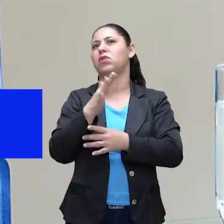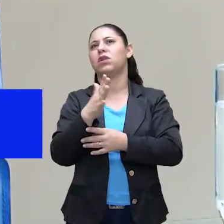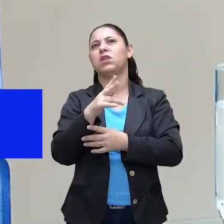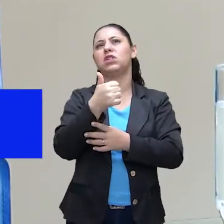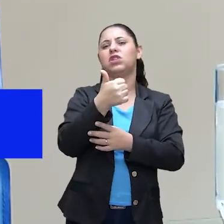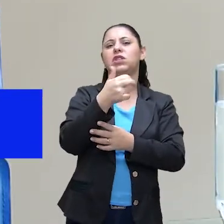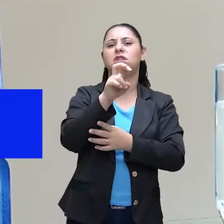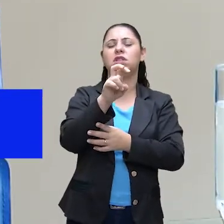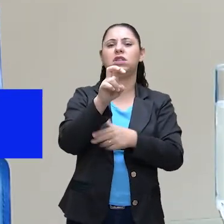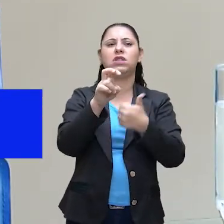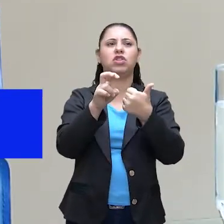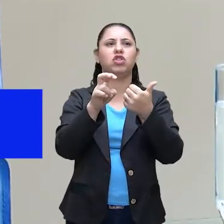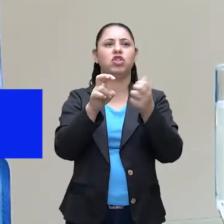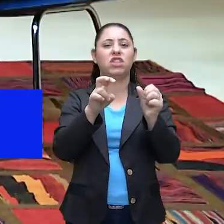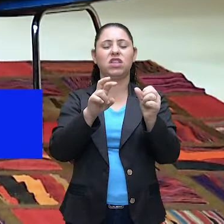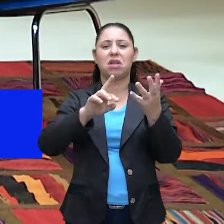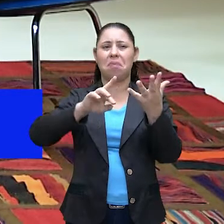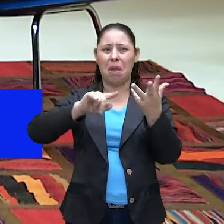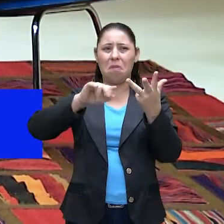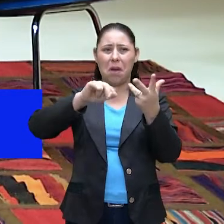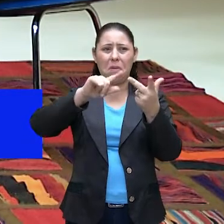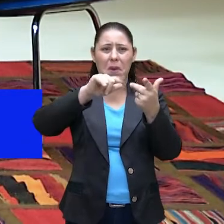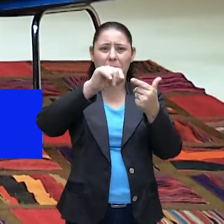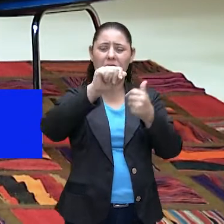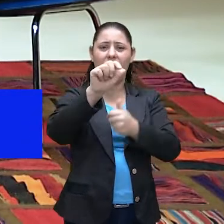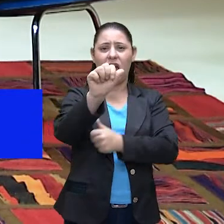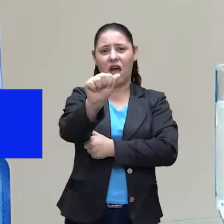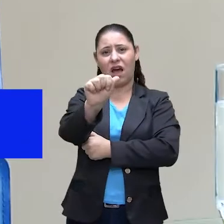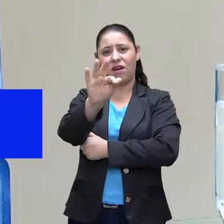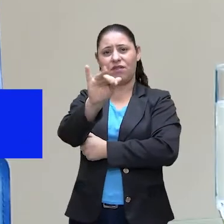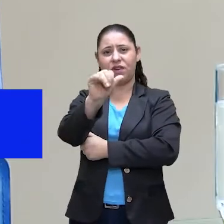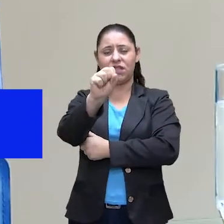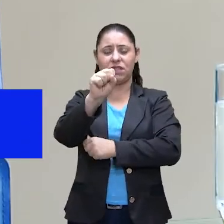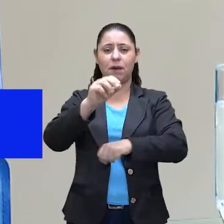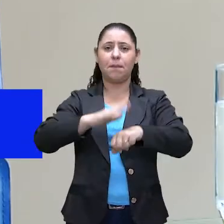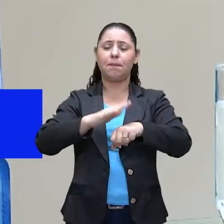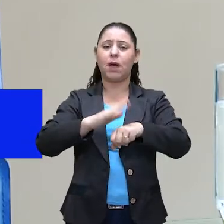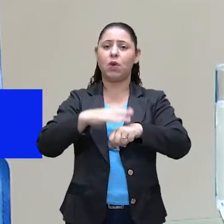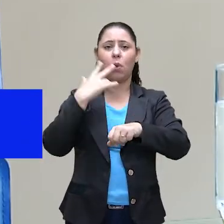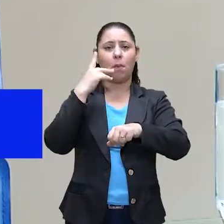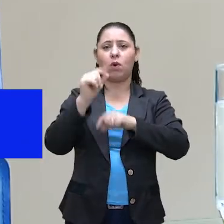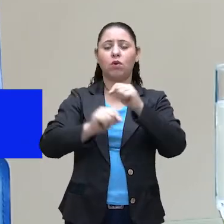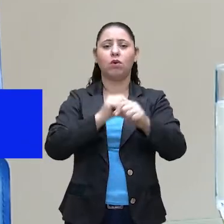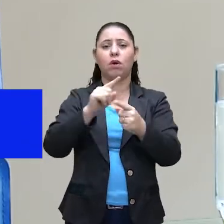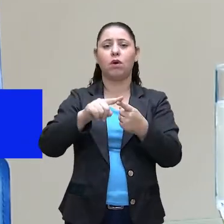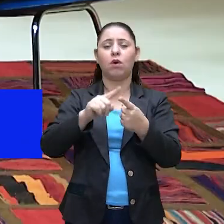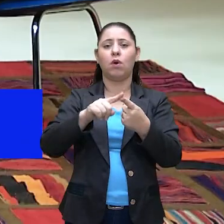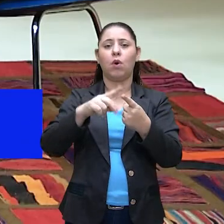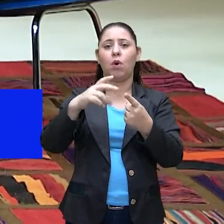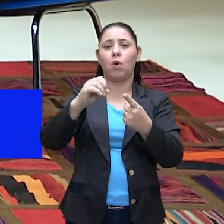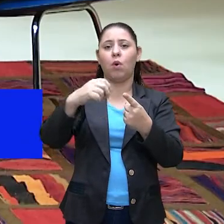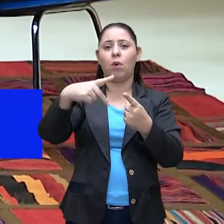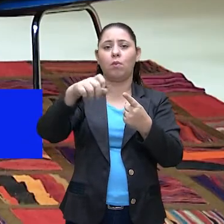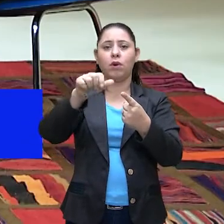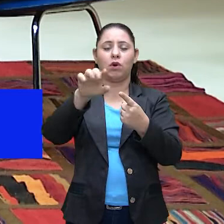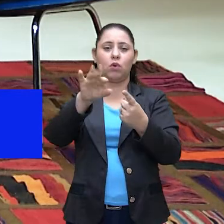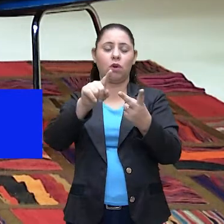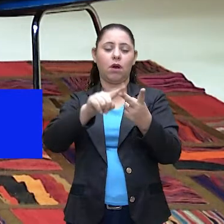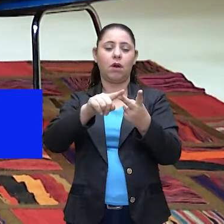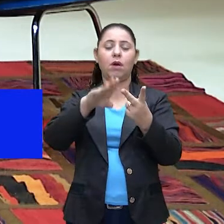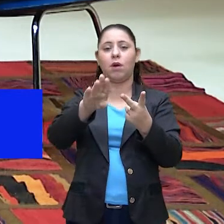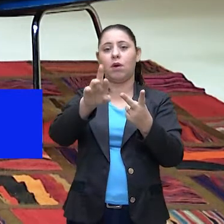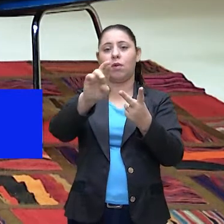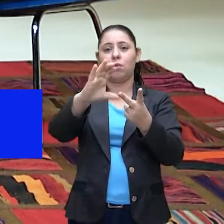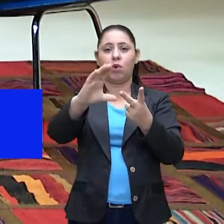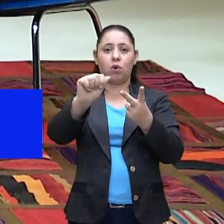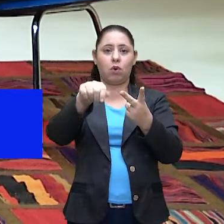de 15 a 16 tipos de afasia, né? As mais comuns seria a afasia opercular, a afasia de Broca,